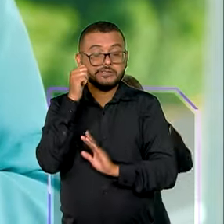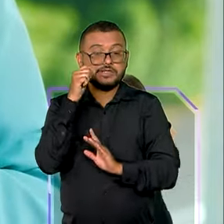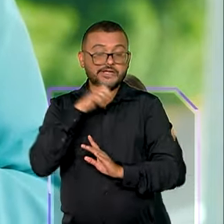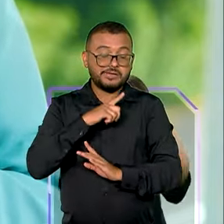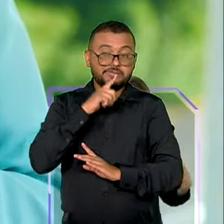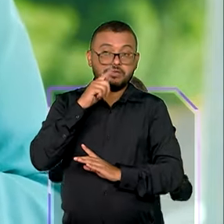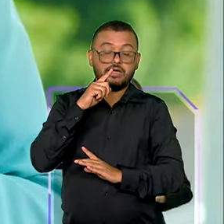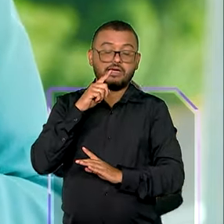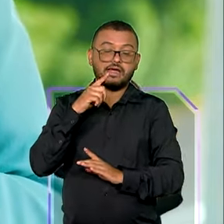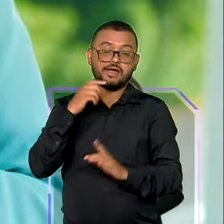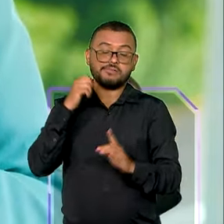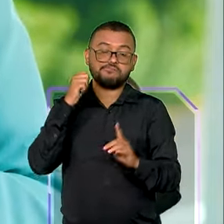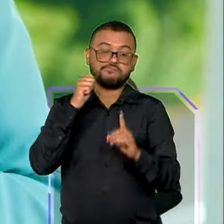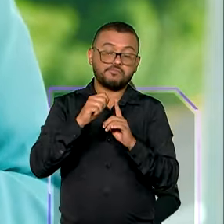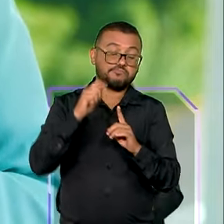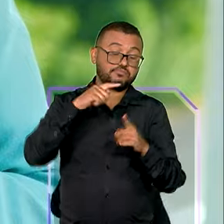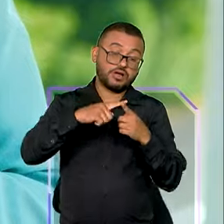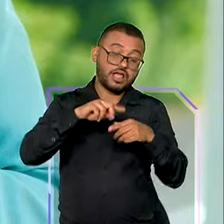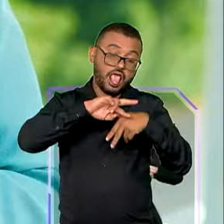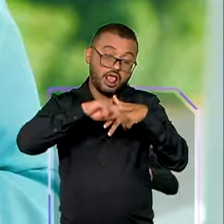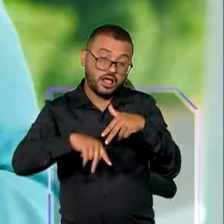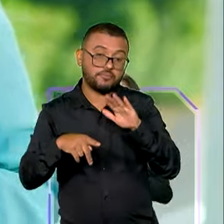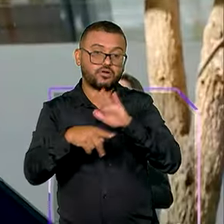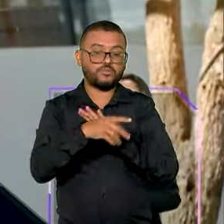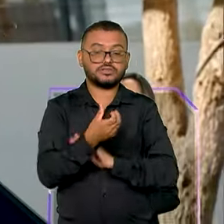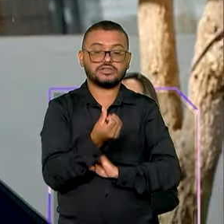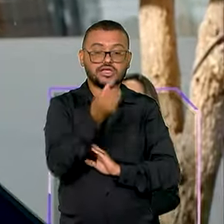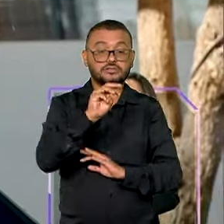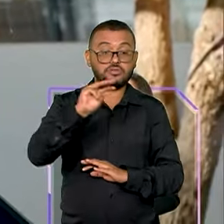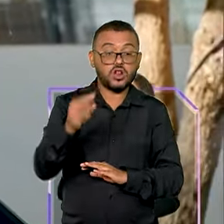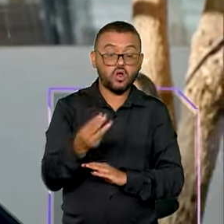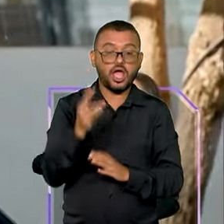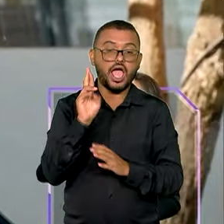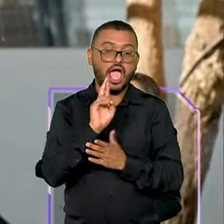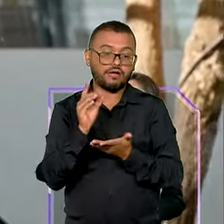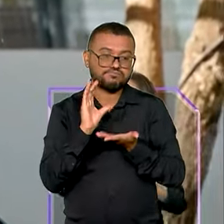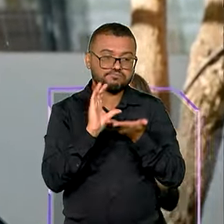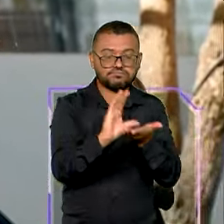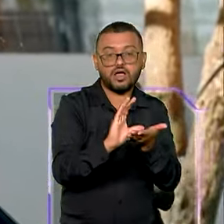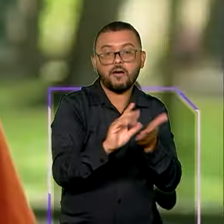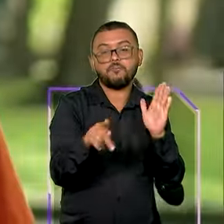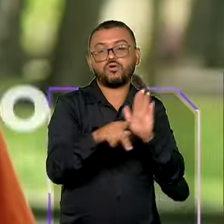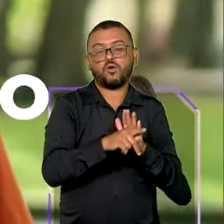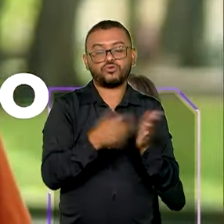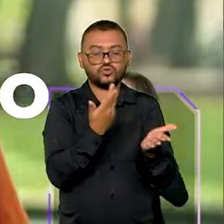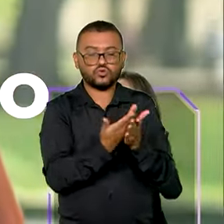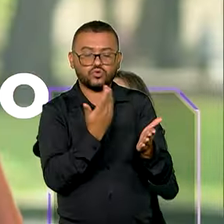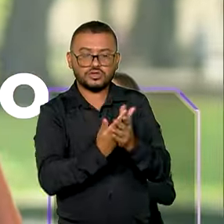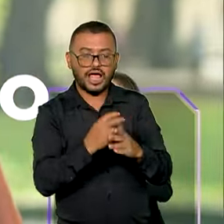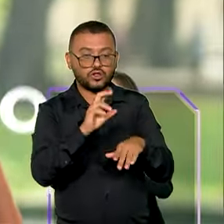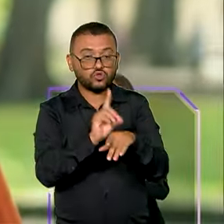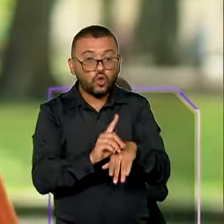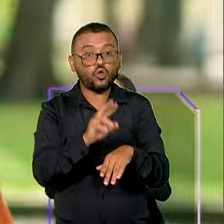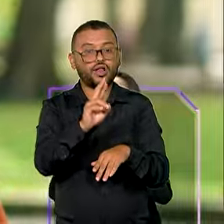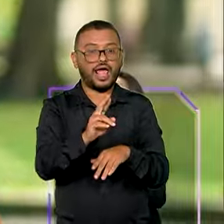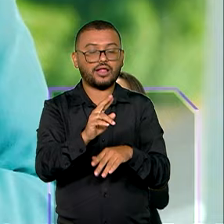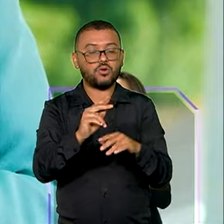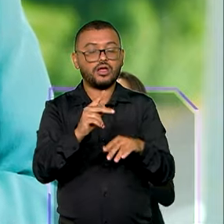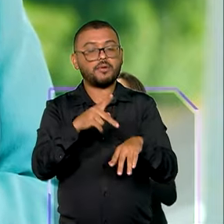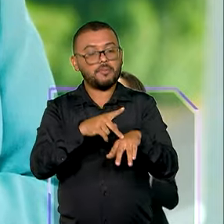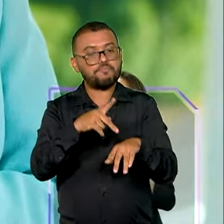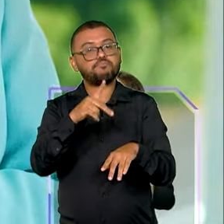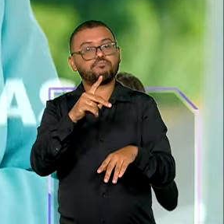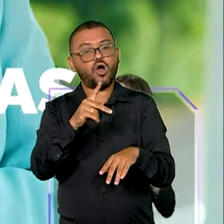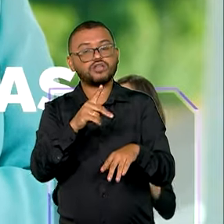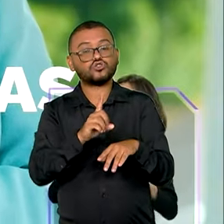racial. E está investindo 6 milhões de reais na oferta de bolsa, doutorado e pós-doutorado santuíche